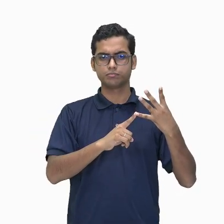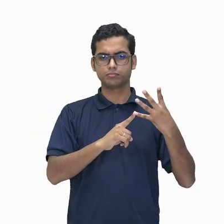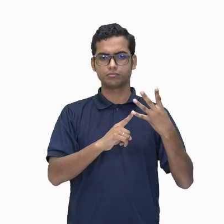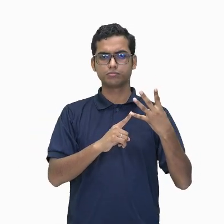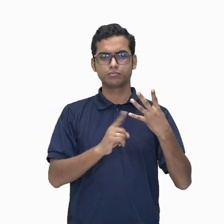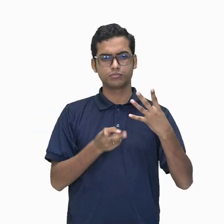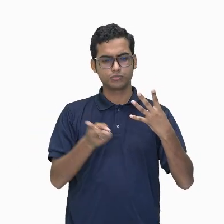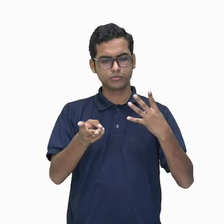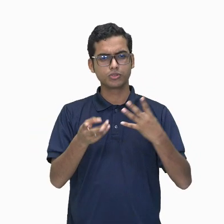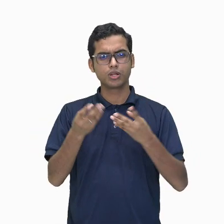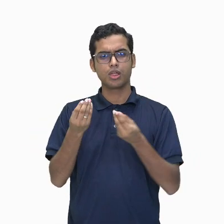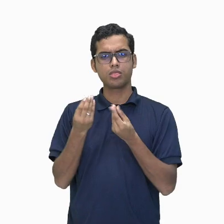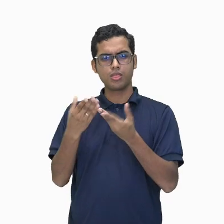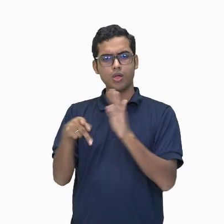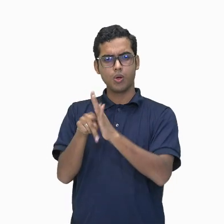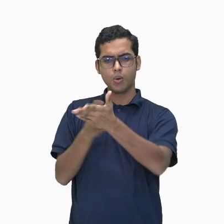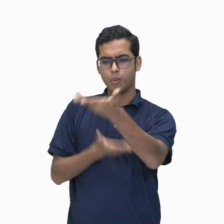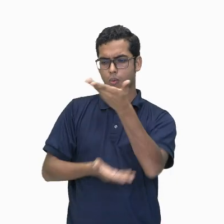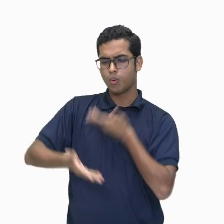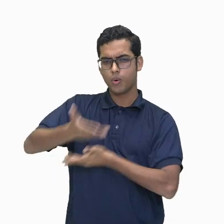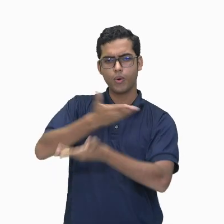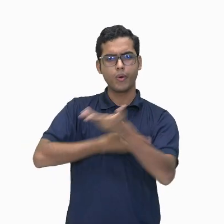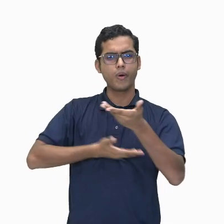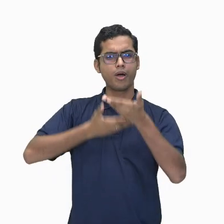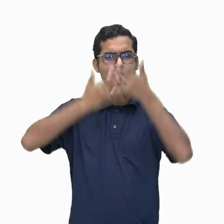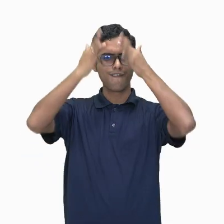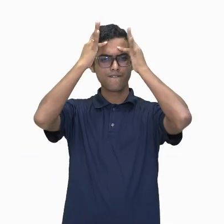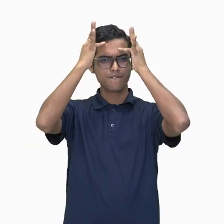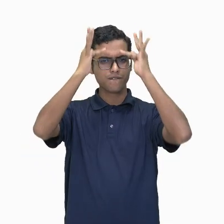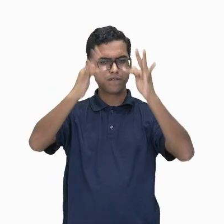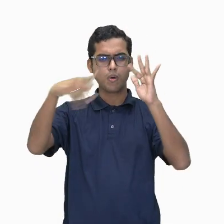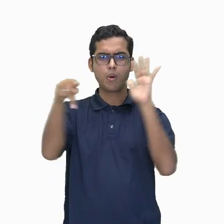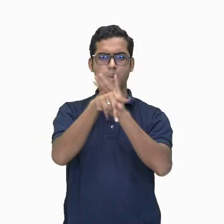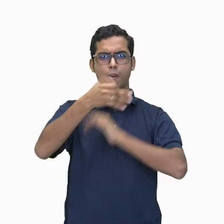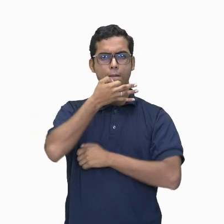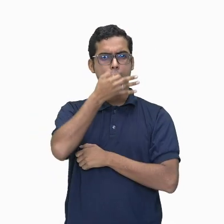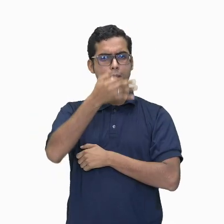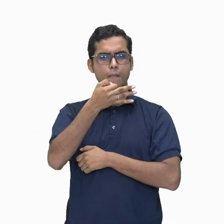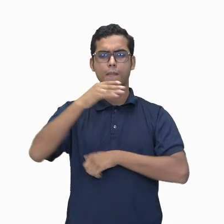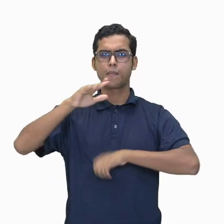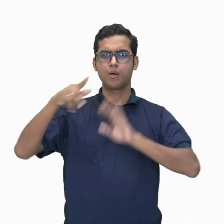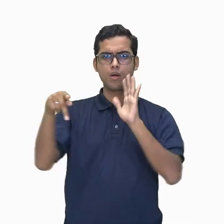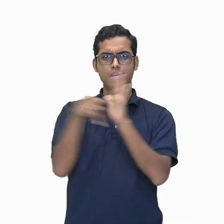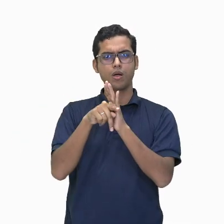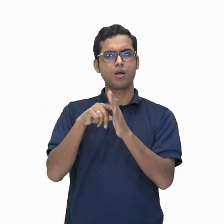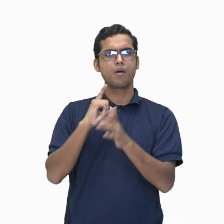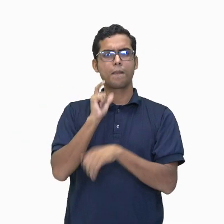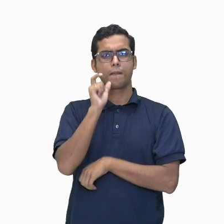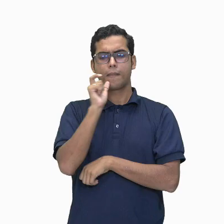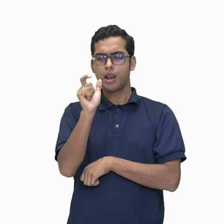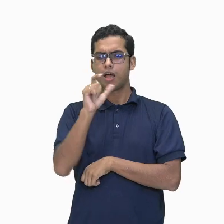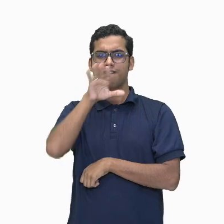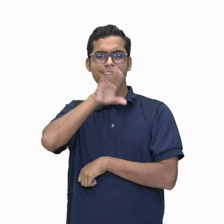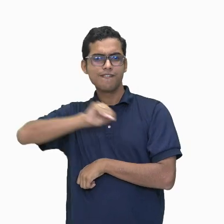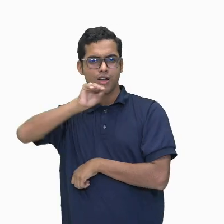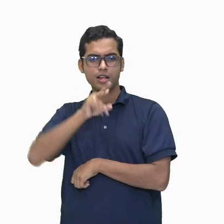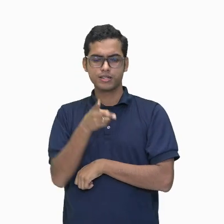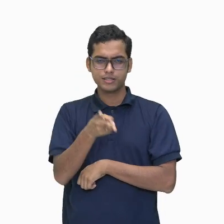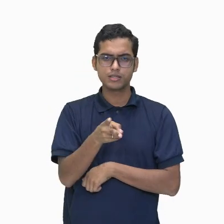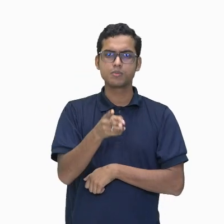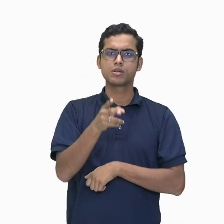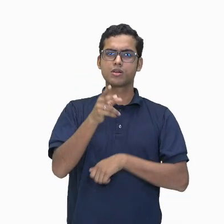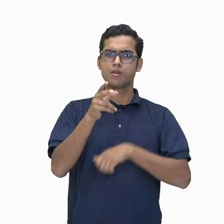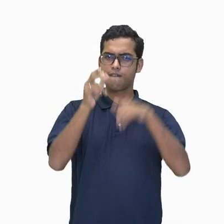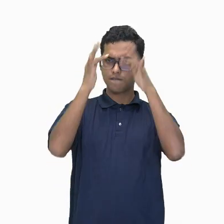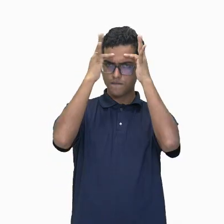espera receber e sendo fiel à sua própria palavra. Então, olha só, isso